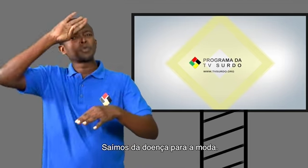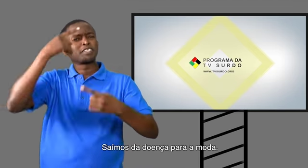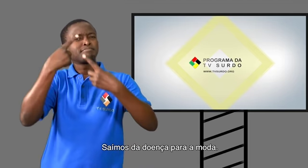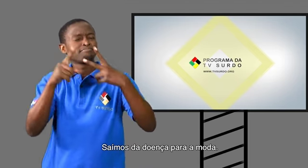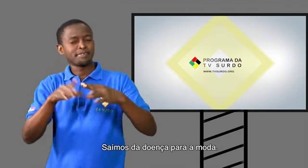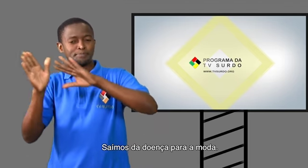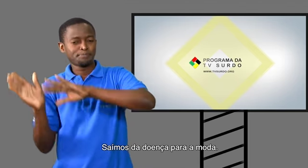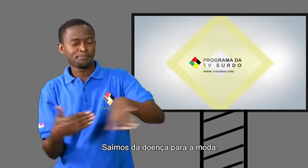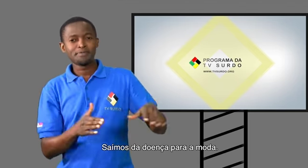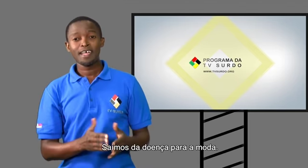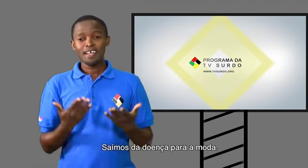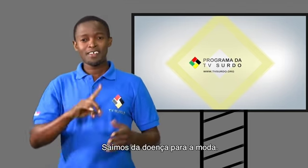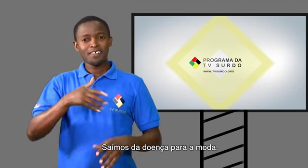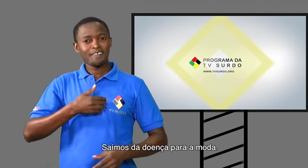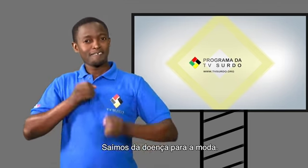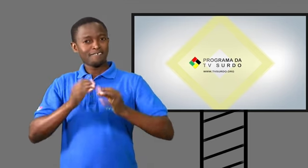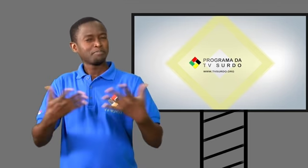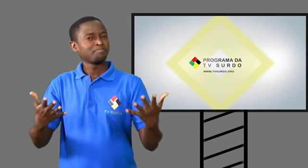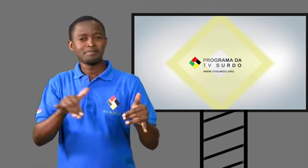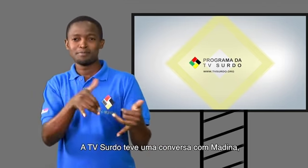Saímos da doença para a moda.